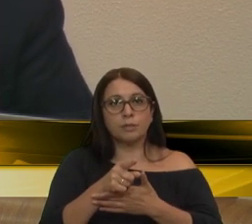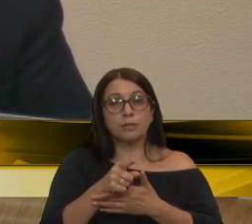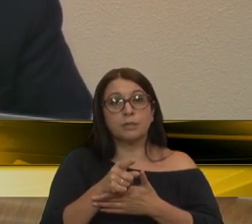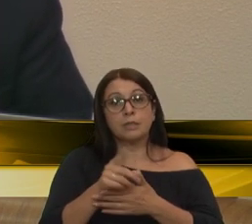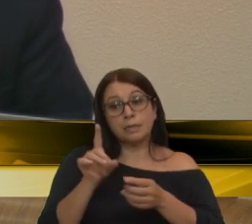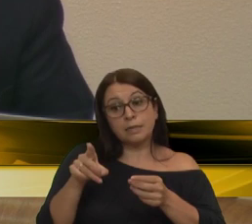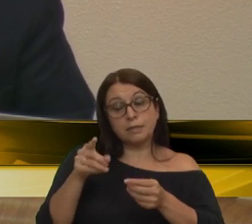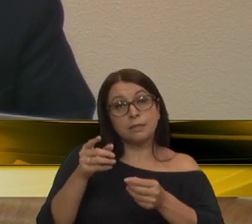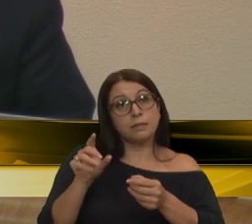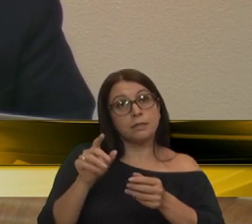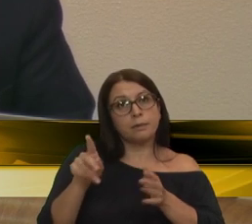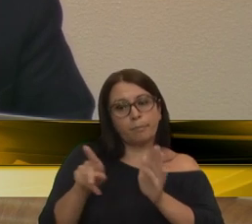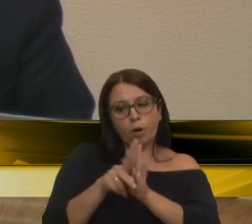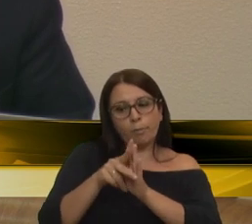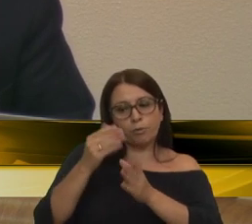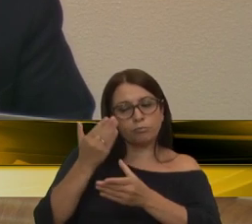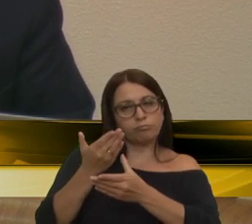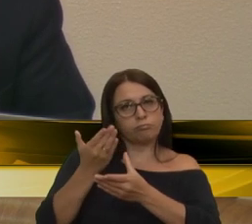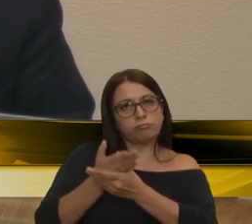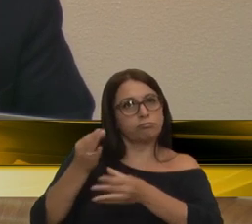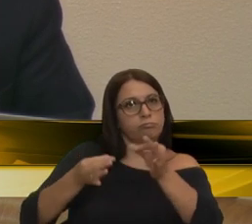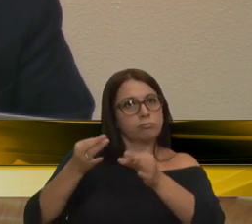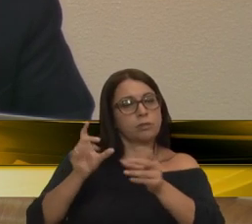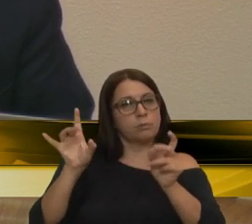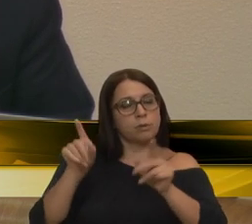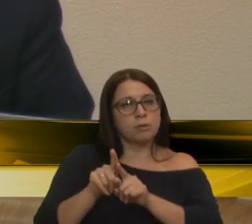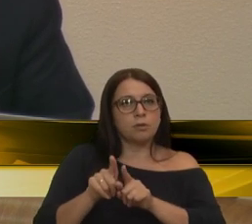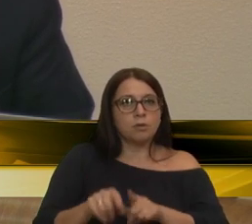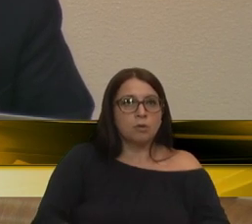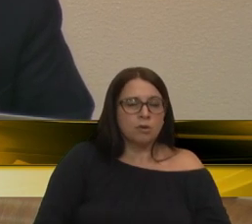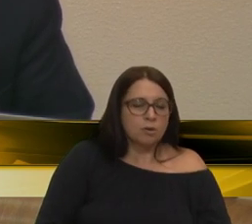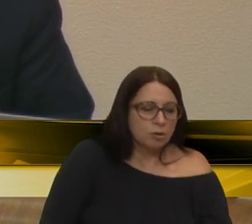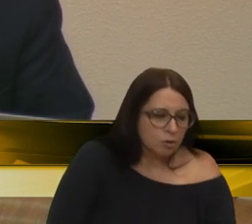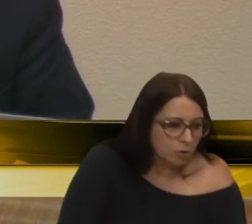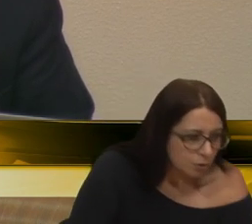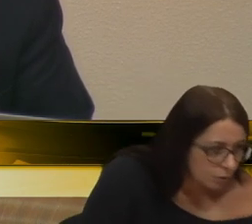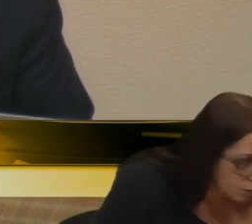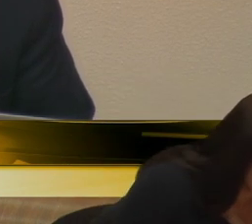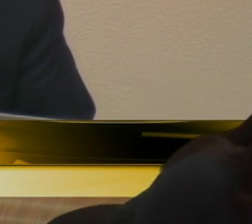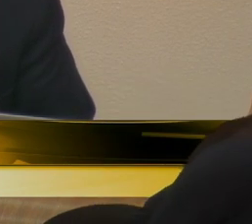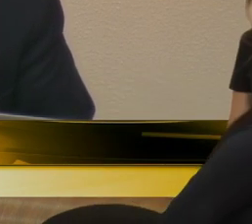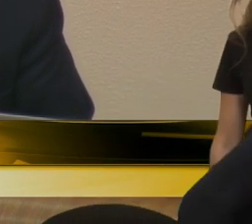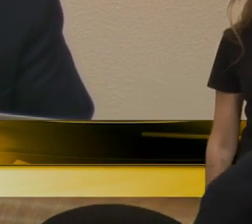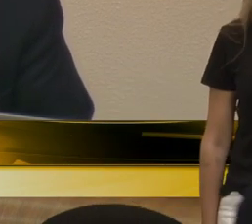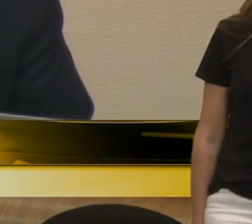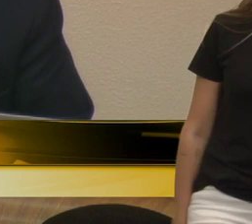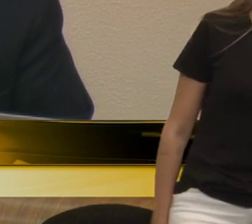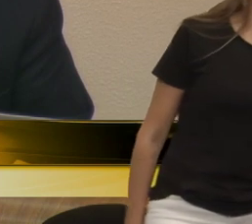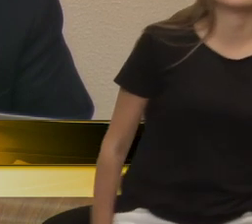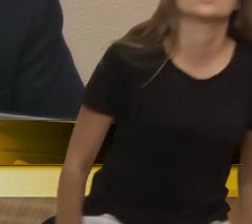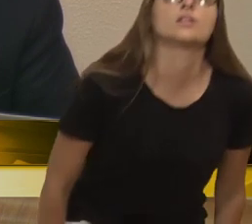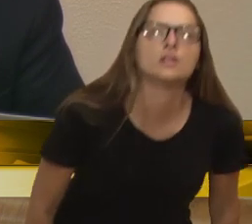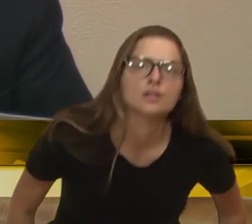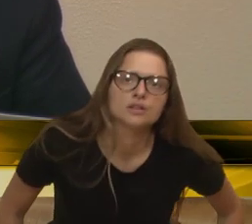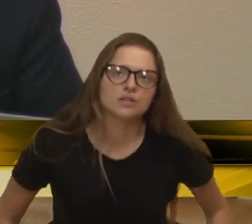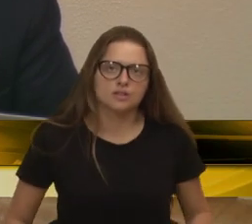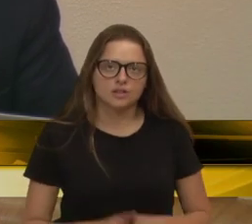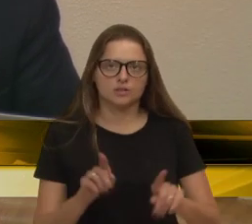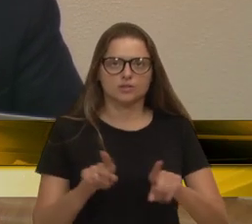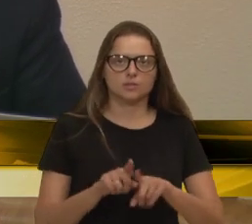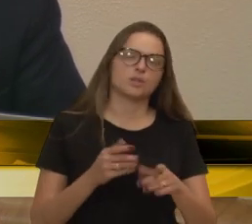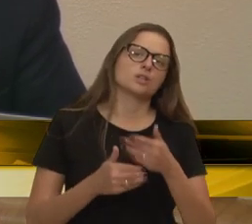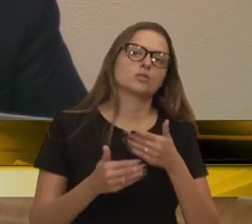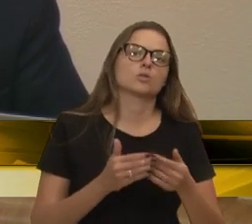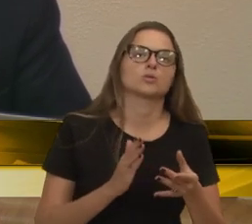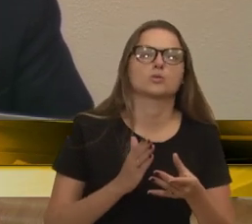especial. Diante de tais considerações, tenho por ausente de verossimilhança as alegações autorais. Por